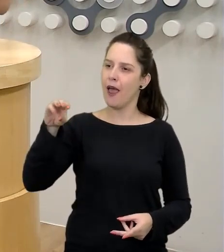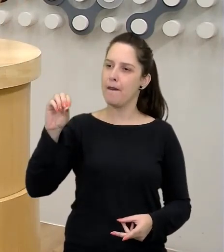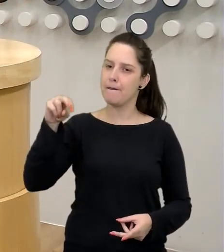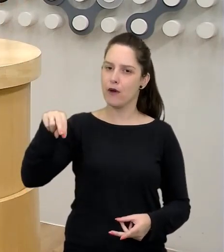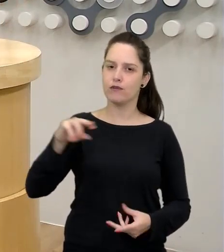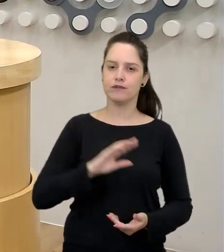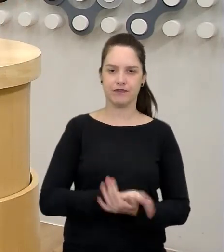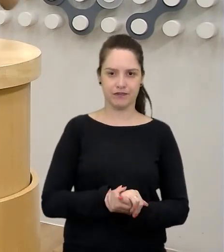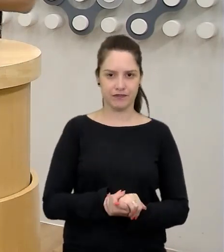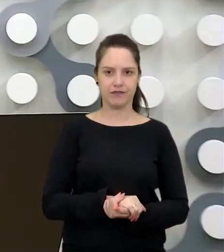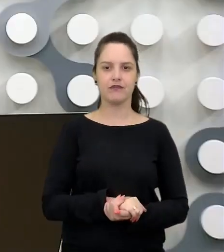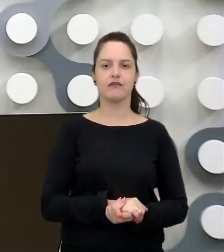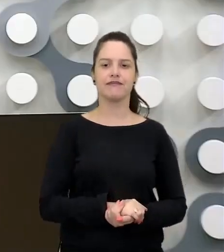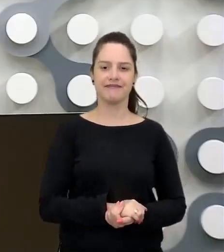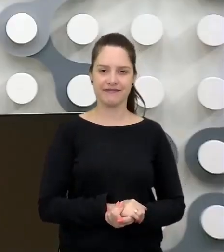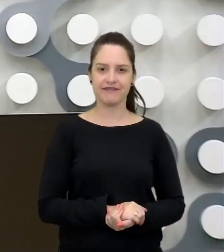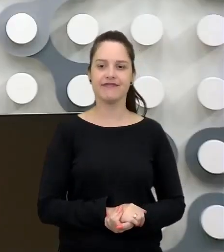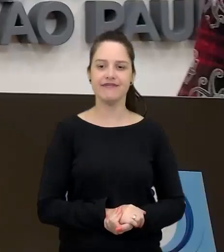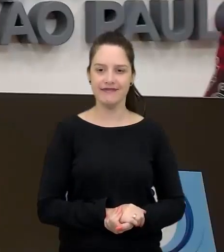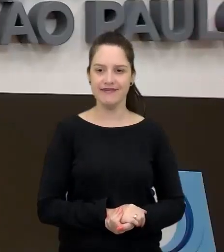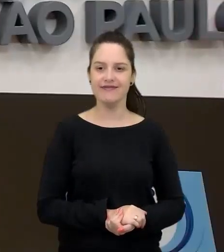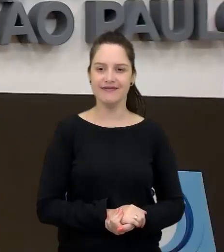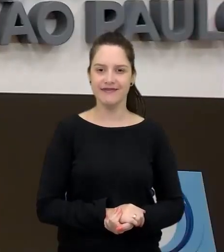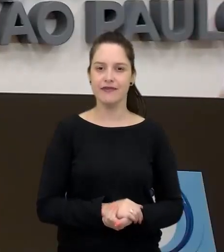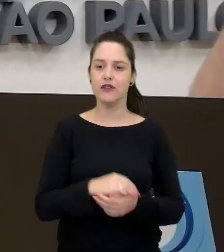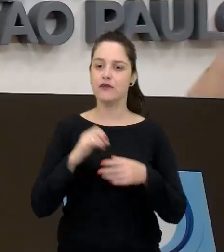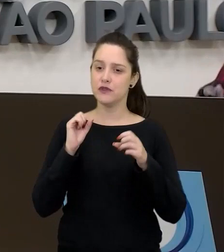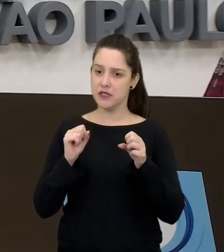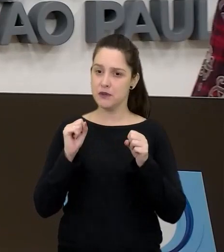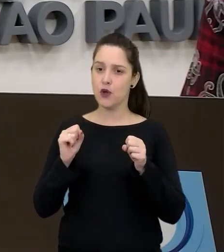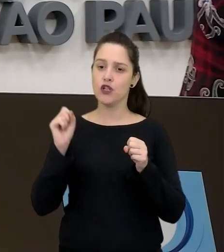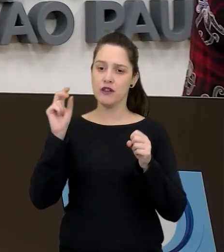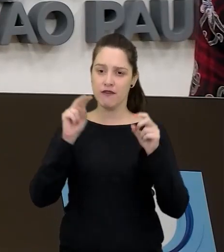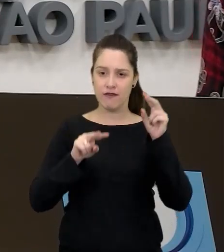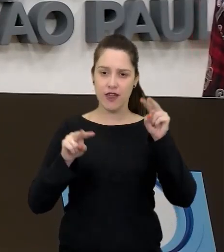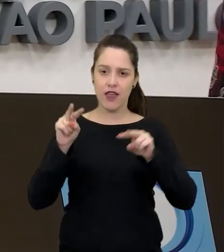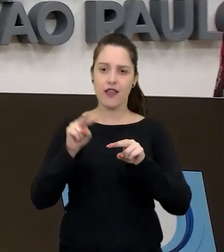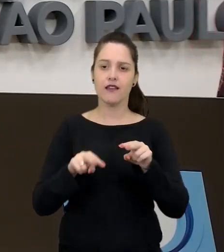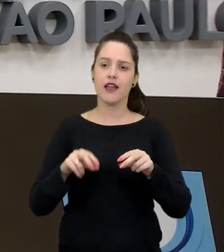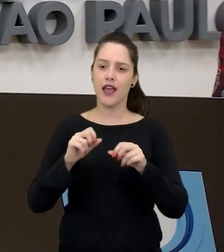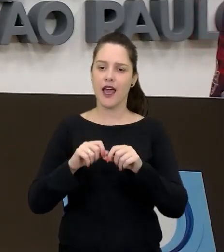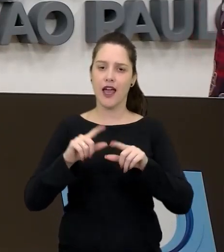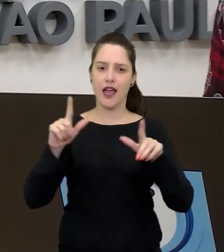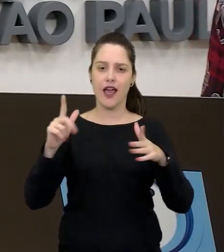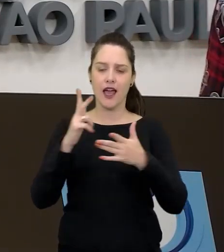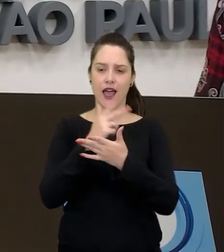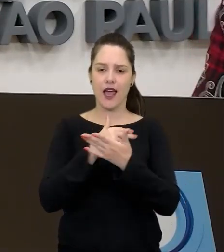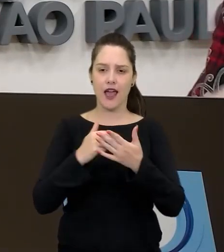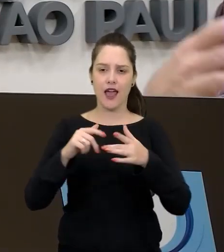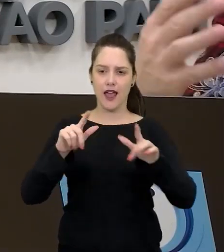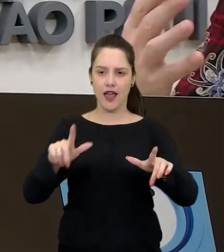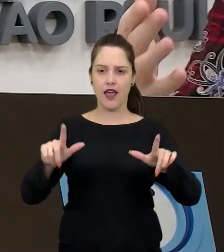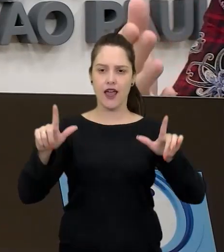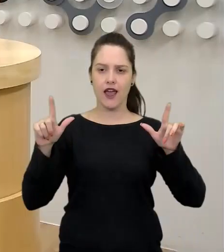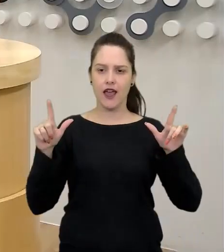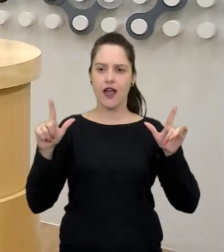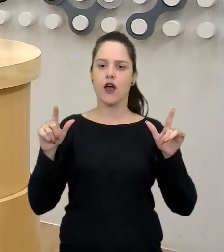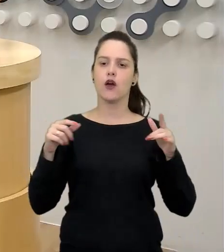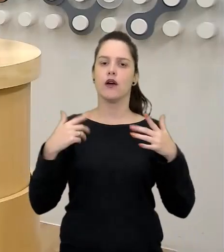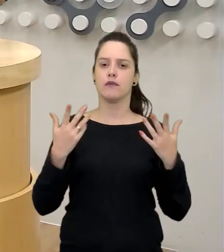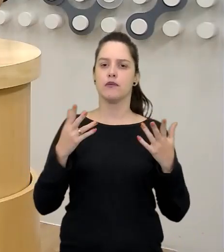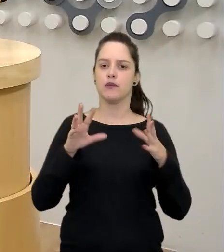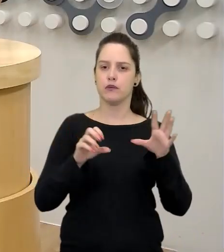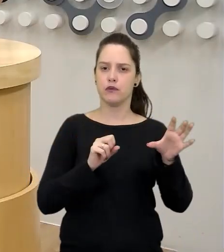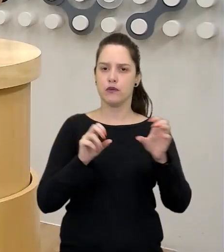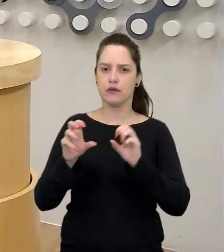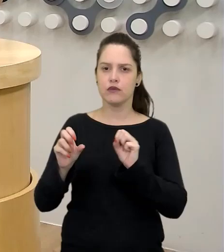que era o principal, né? Mas, ó, então vocês podem ver aí, ó, tem a imagem, a gente tem lá a caça ao unicórnio, vocês podem fazer uma ilustração ali